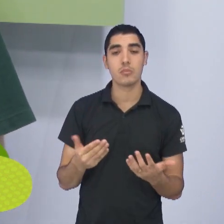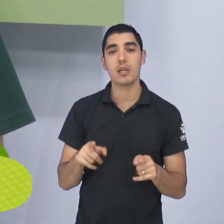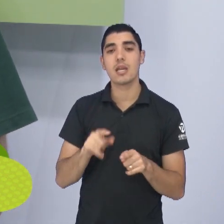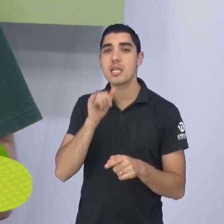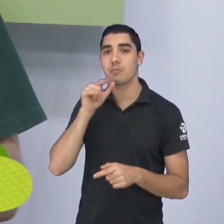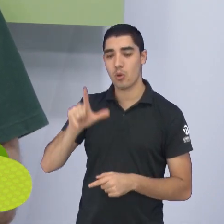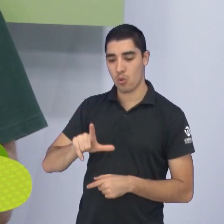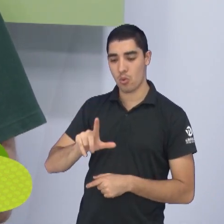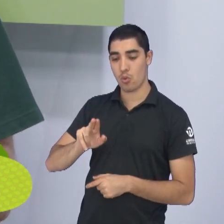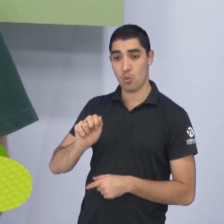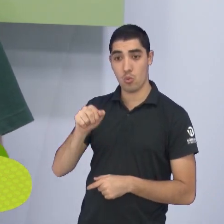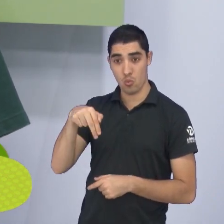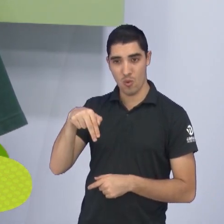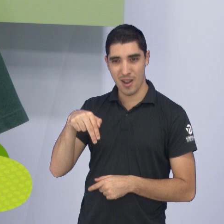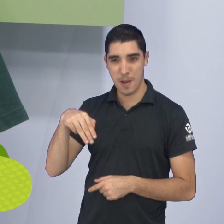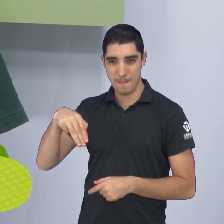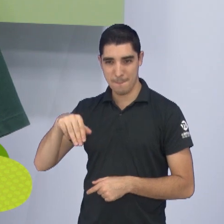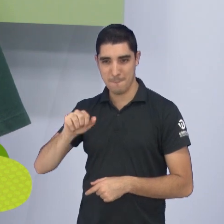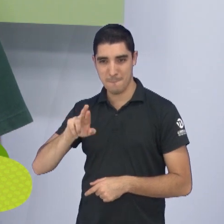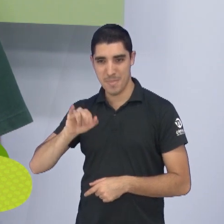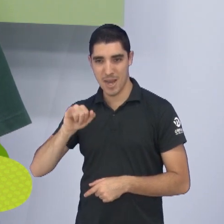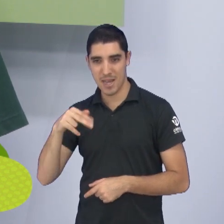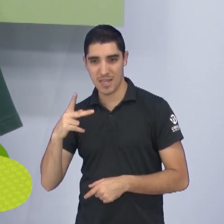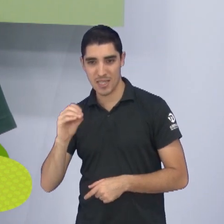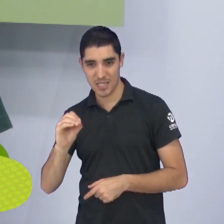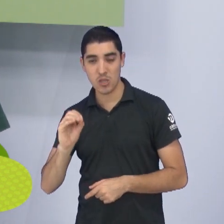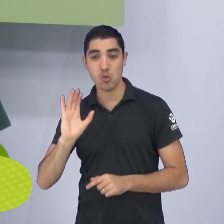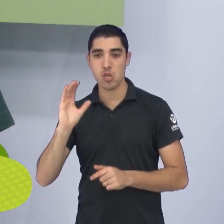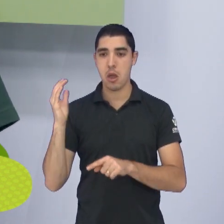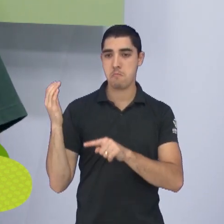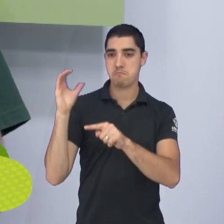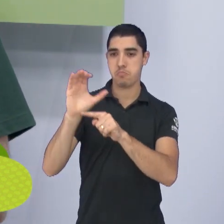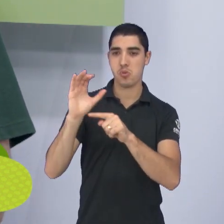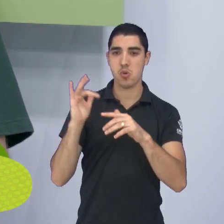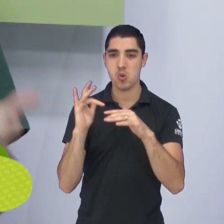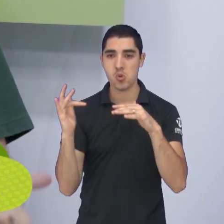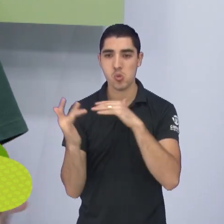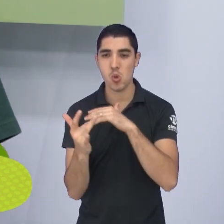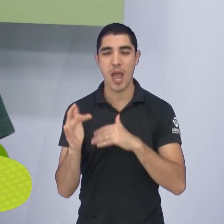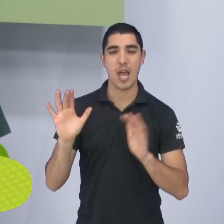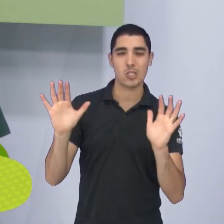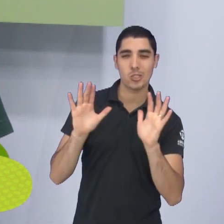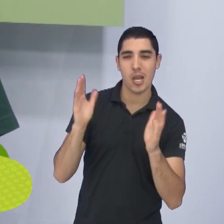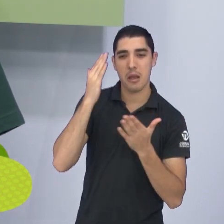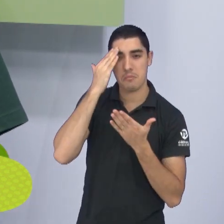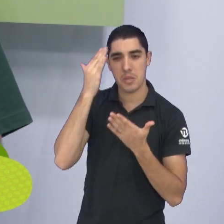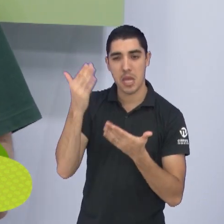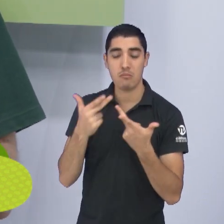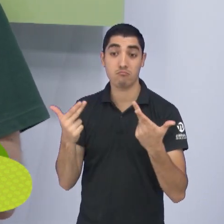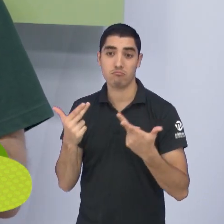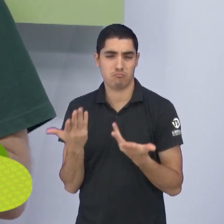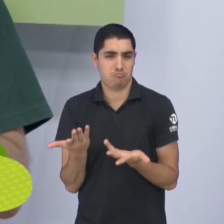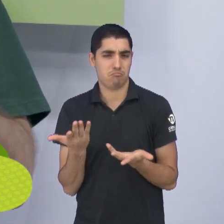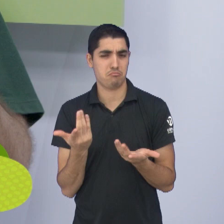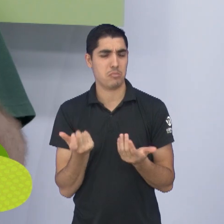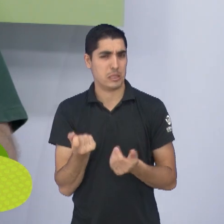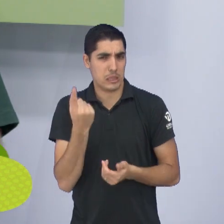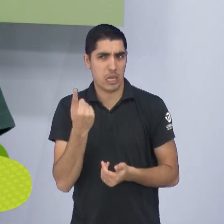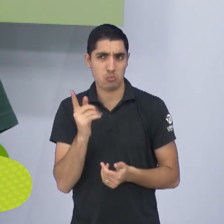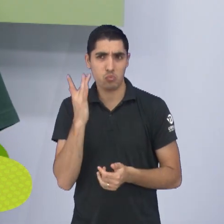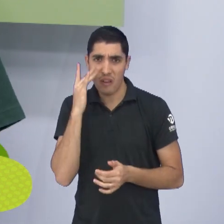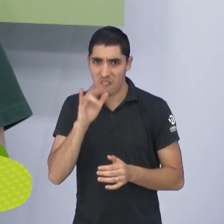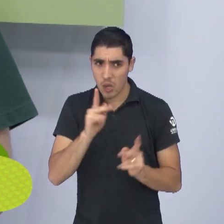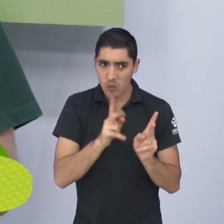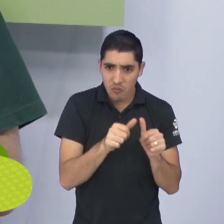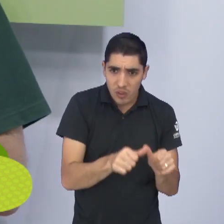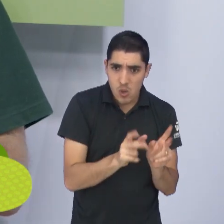Marinho, fez uma postagem de despedida na rede social, mas, enfim, não sabe se vai ficar. Então, ainda está meio